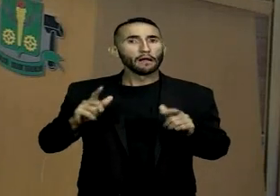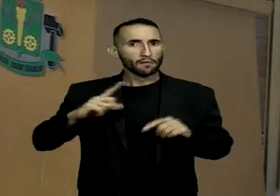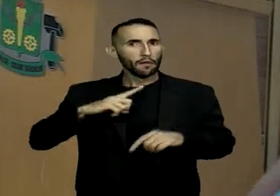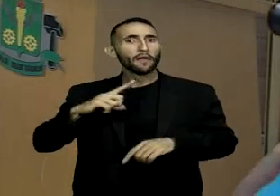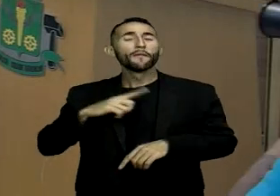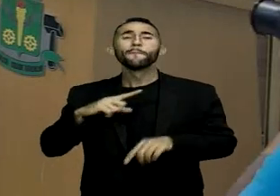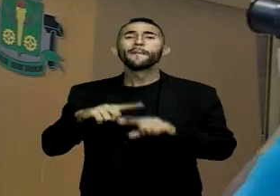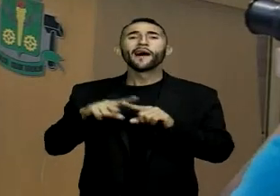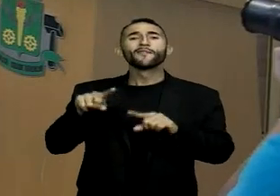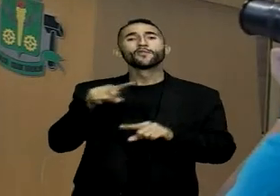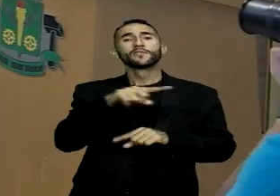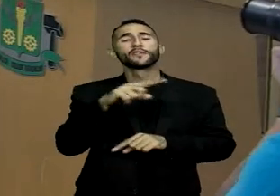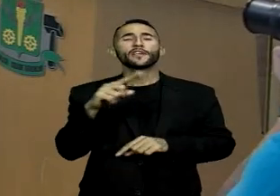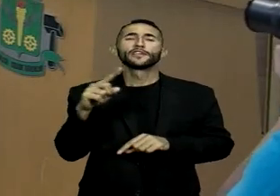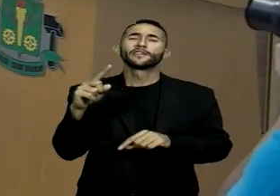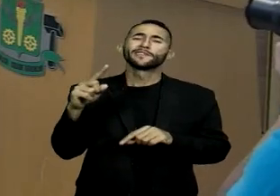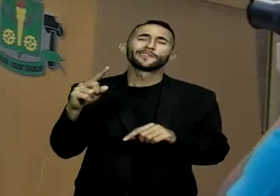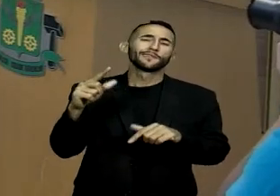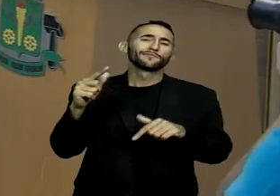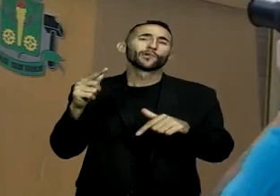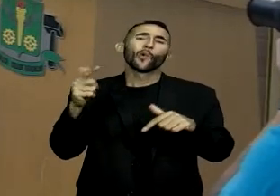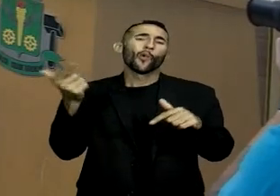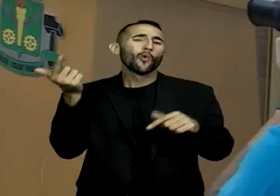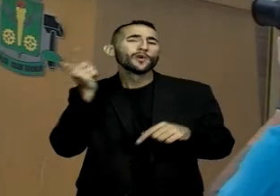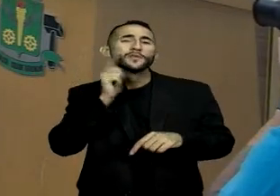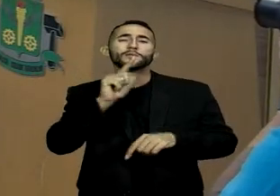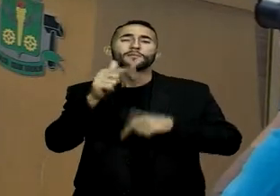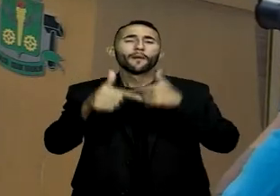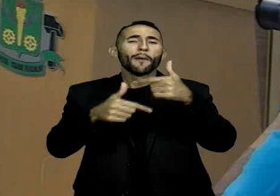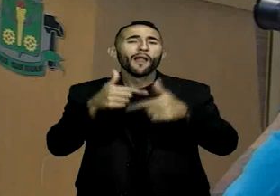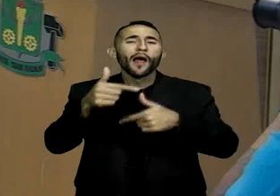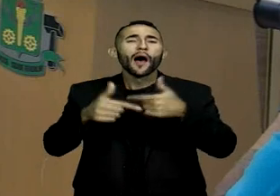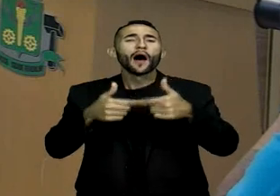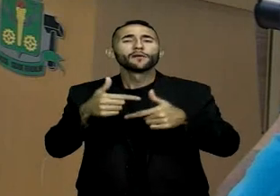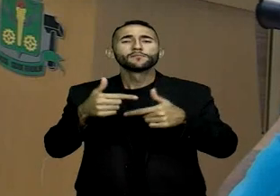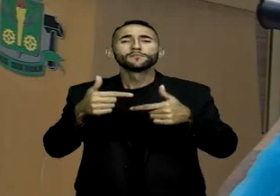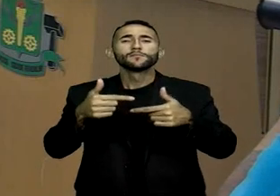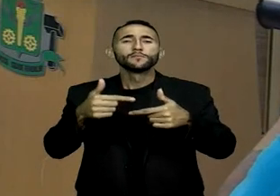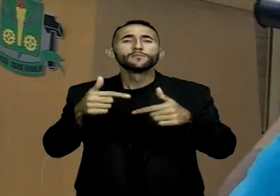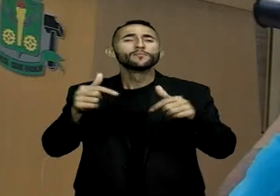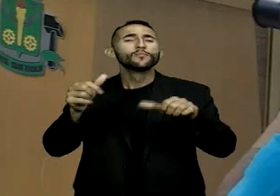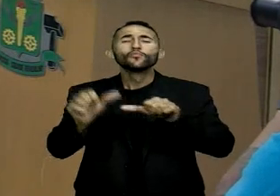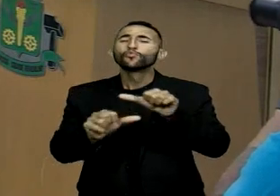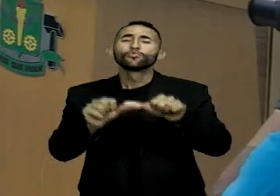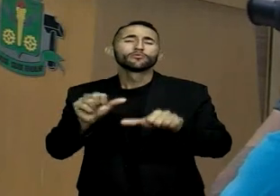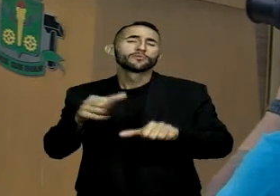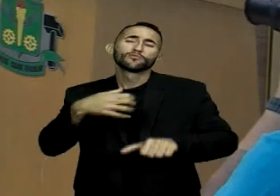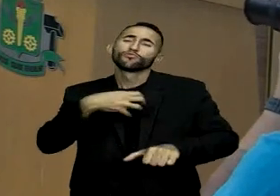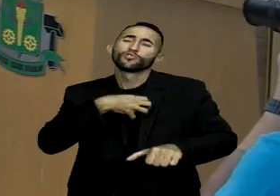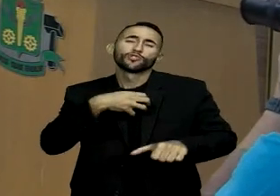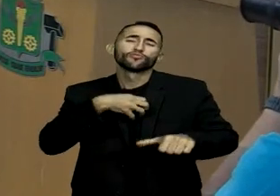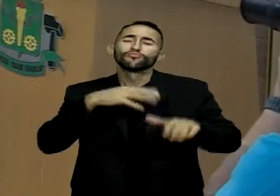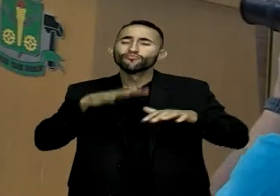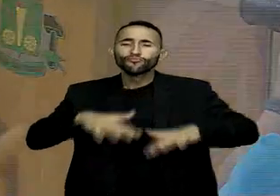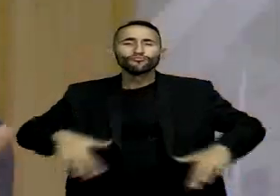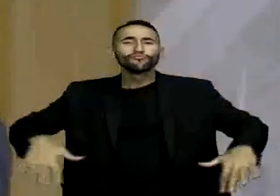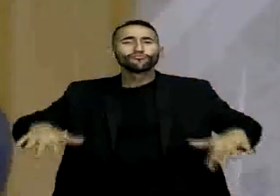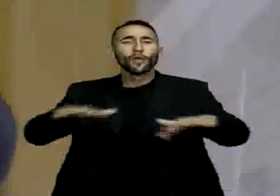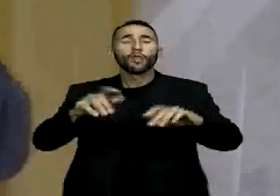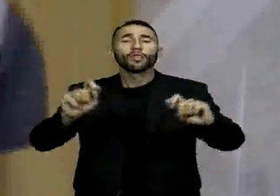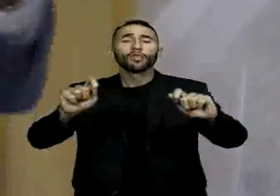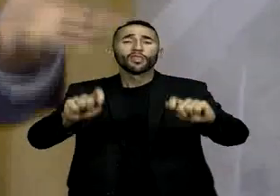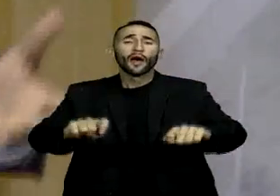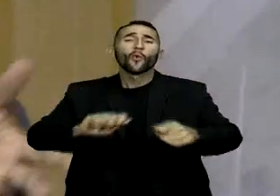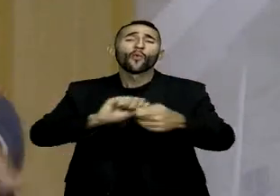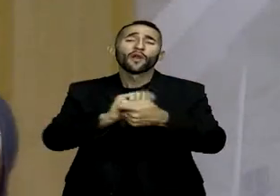você chegou e renovou esses lugares, trouxe uma visão melhor, trouxe uma qualidade melhor para aquele local,